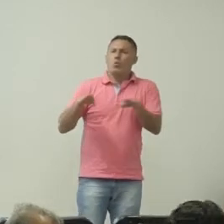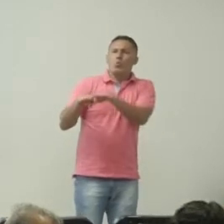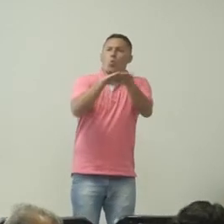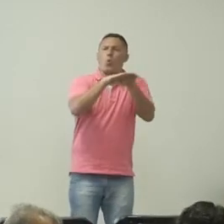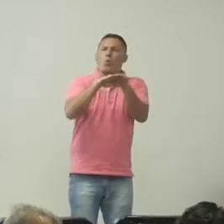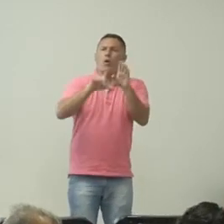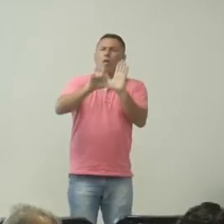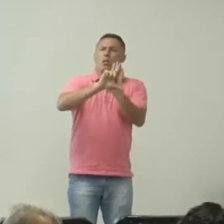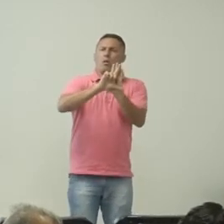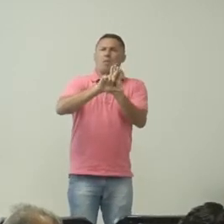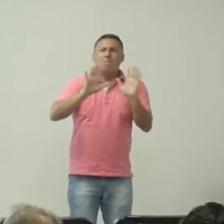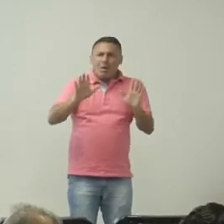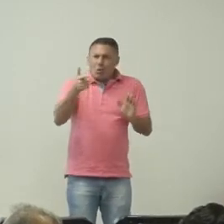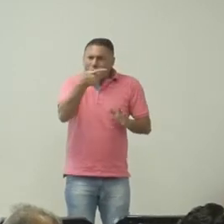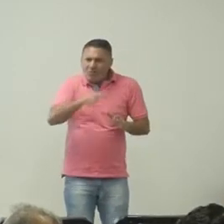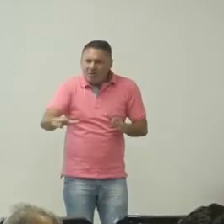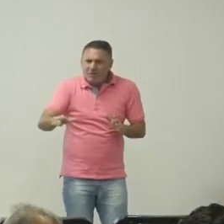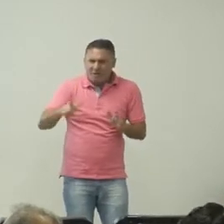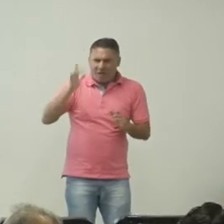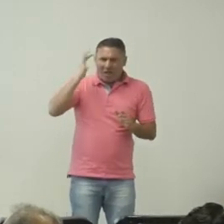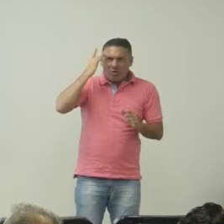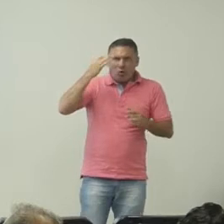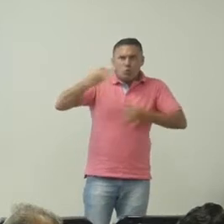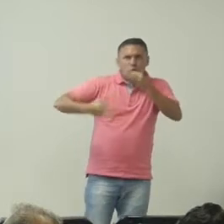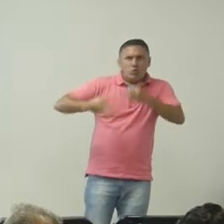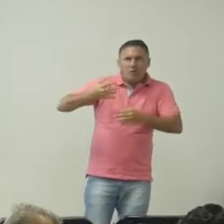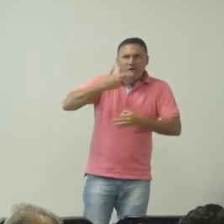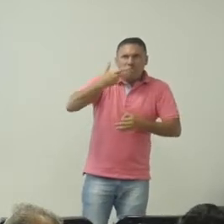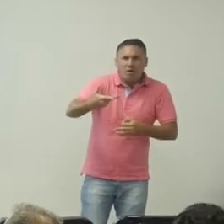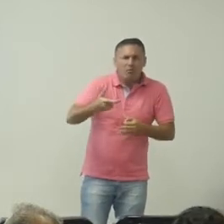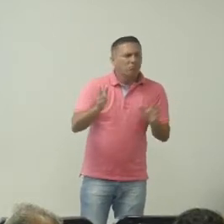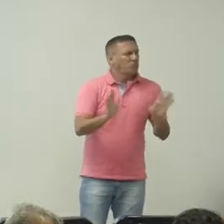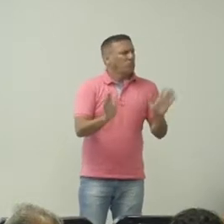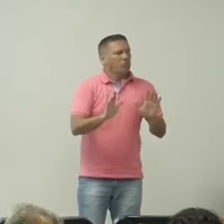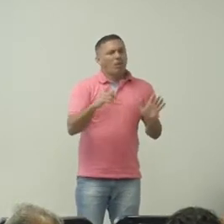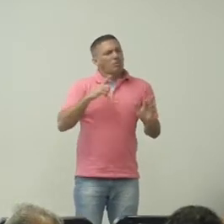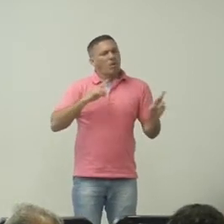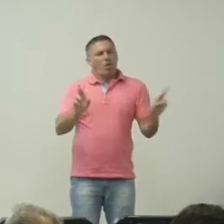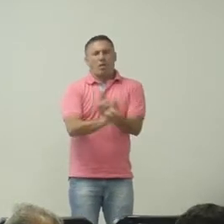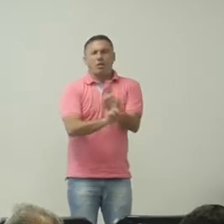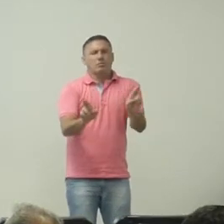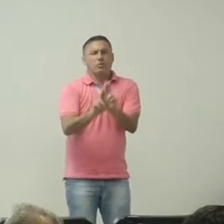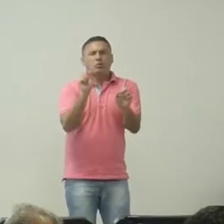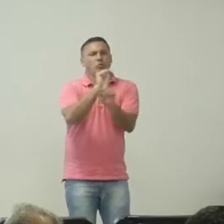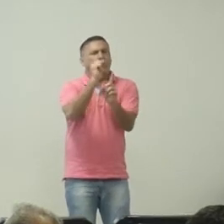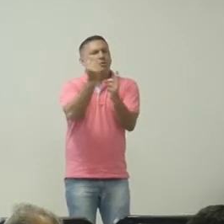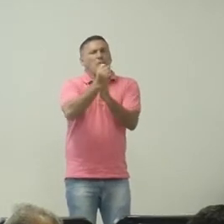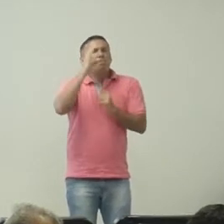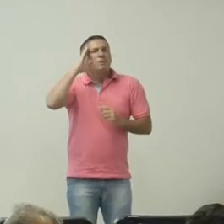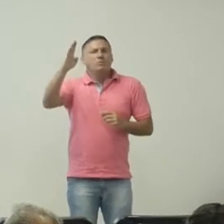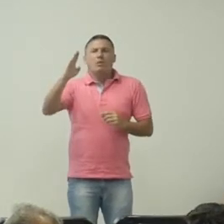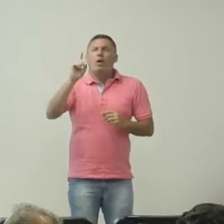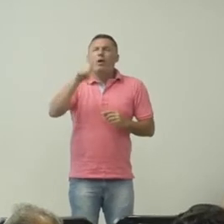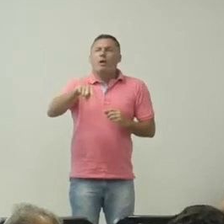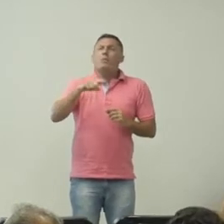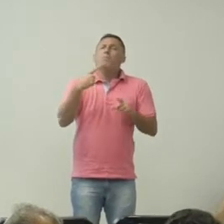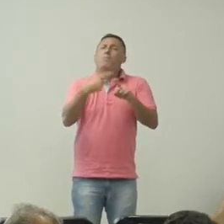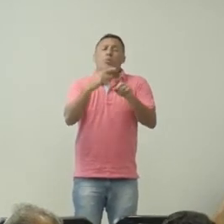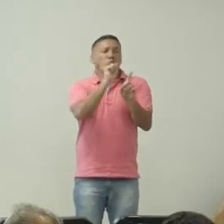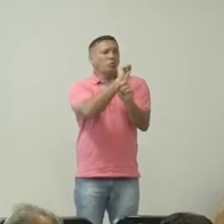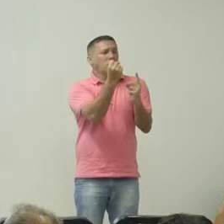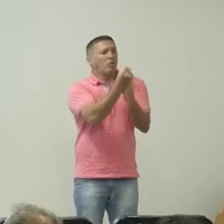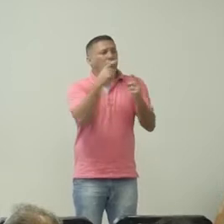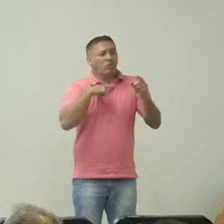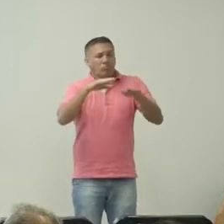aí, novamente, isso não é uma questão jurídica. A gente pode mudar as legislações, isso é importante. Numa sociedade desigual, leis